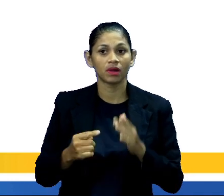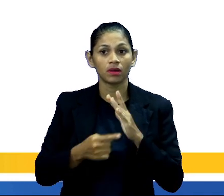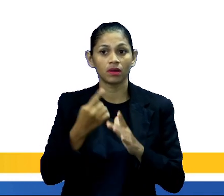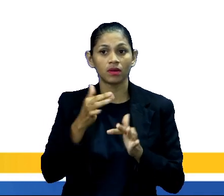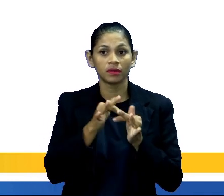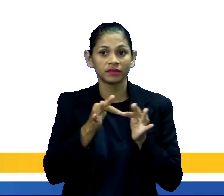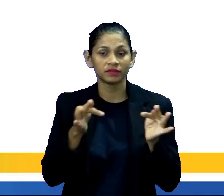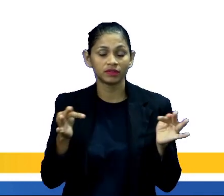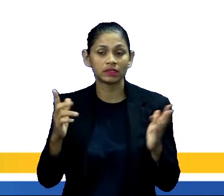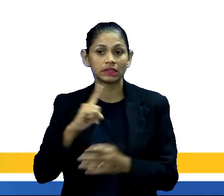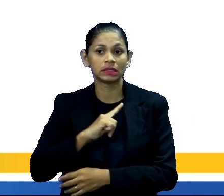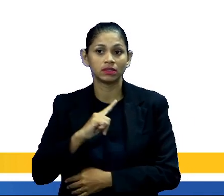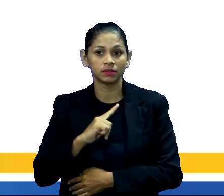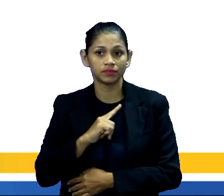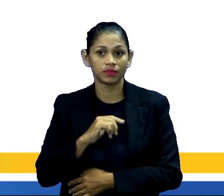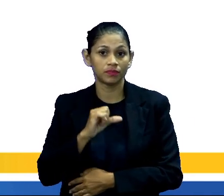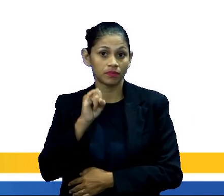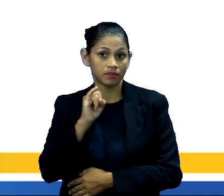temos